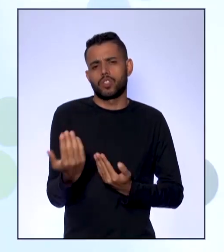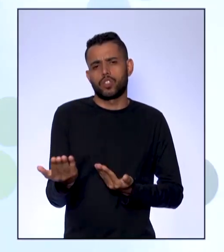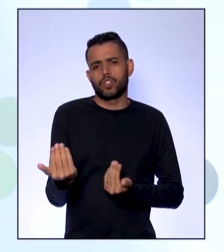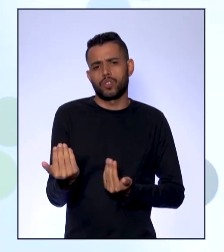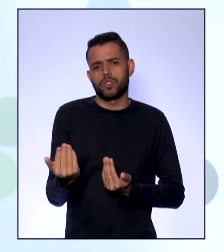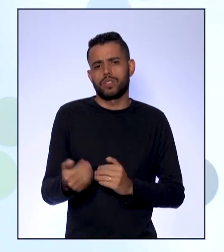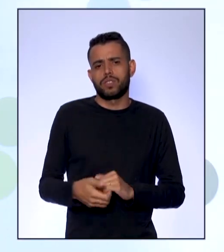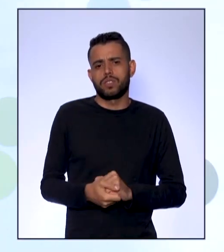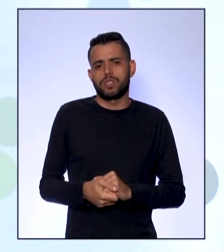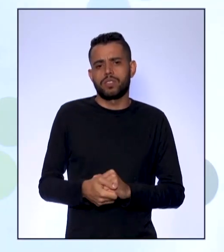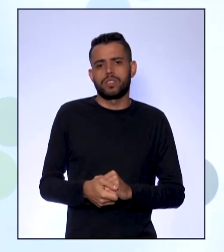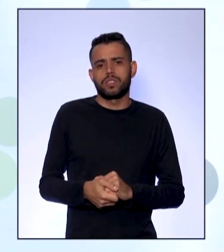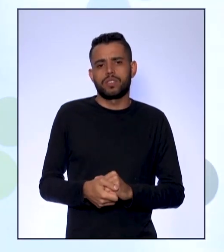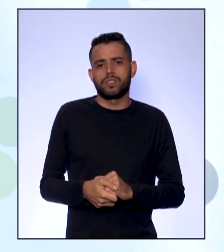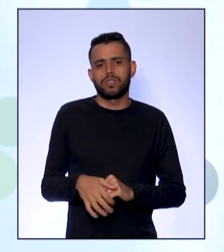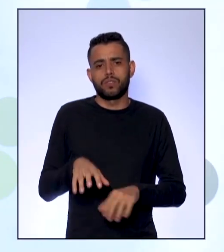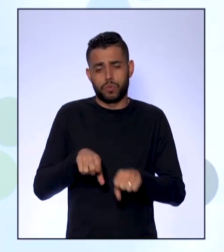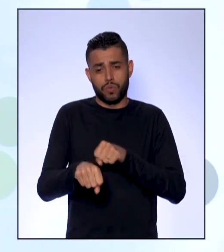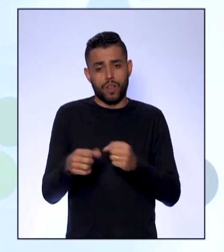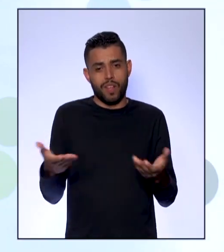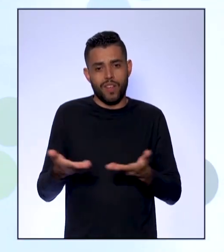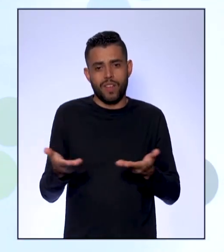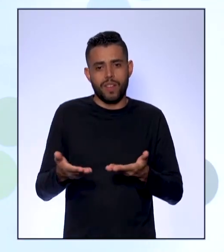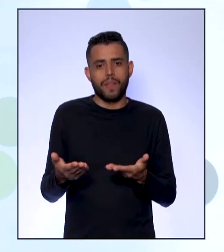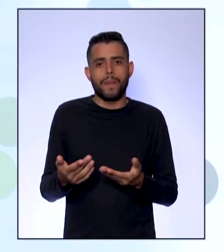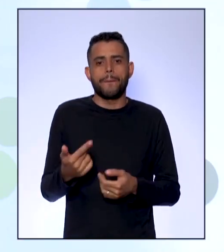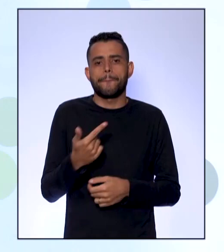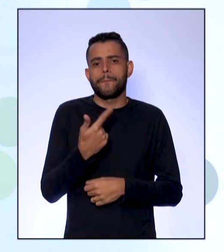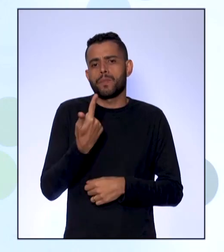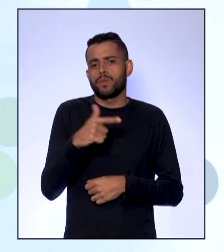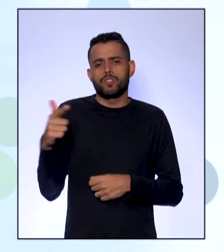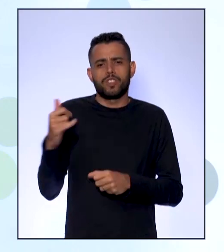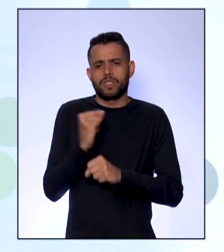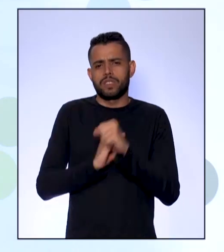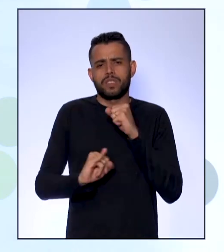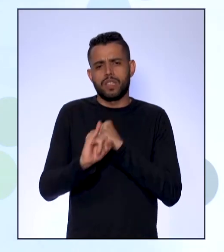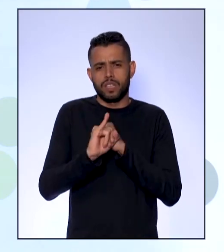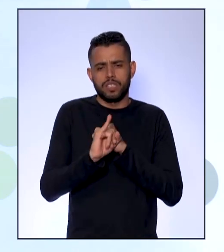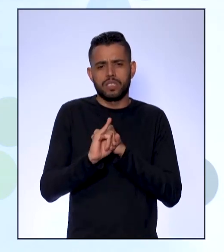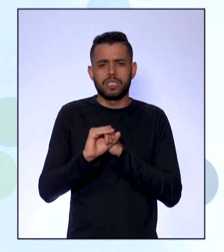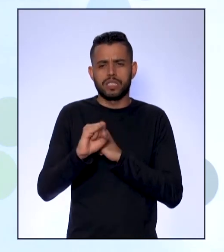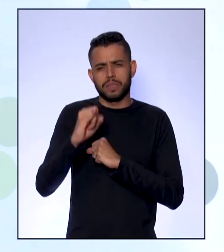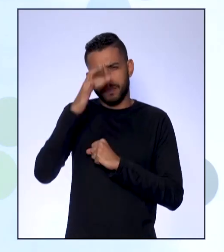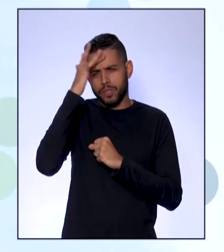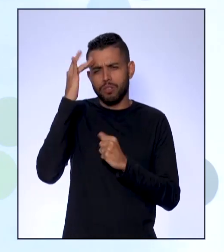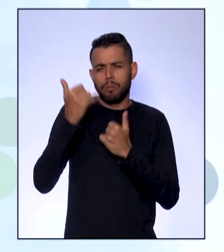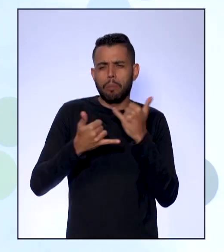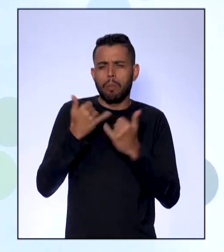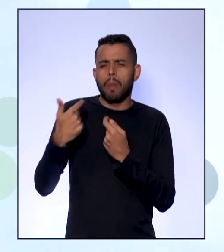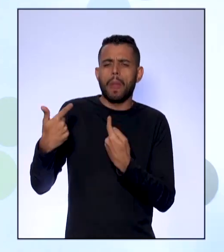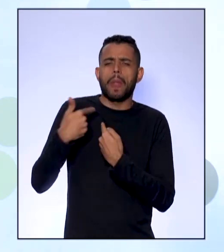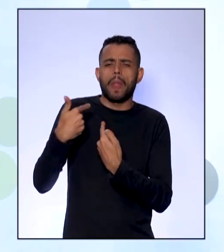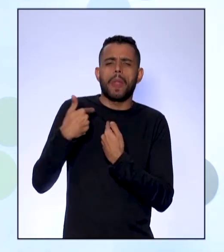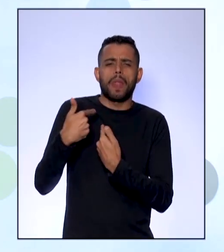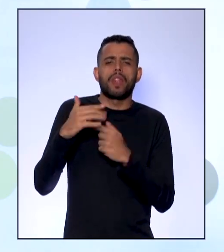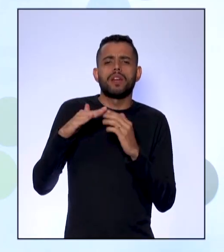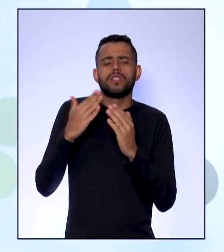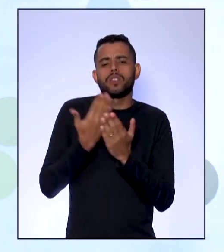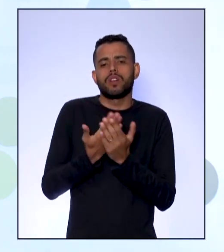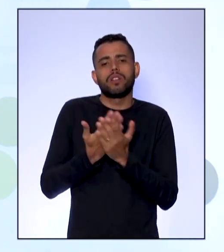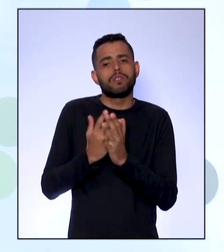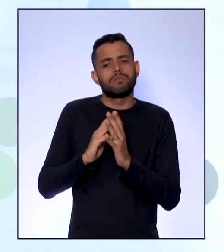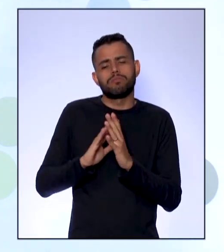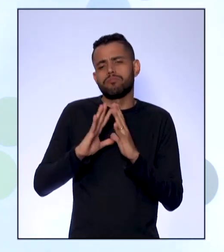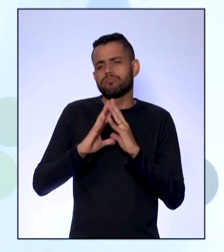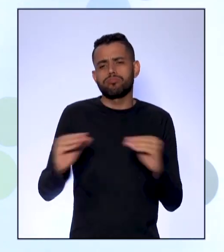ensino médio, recém-saídas. Então, não tinha essa questão da internet. Então, quando alguém fazia uma brincadeira, um bullying comigo na escola, aquilo morria dentro